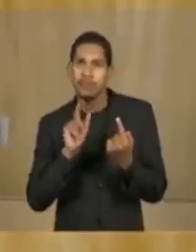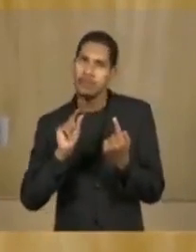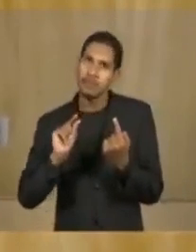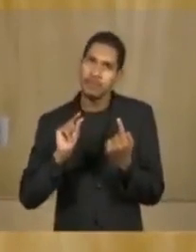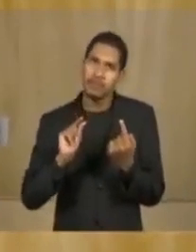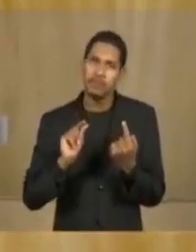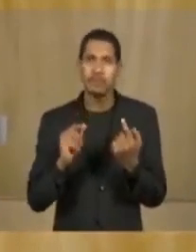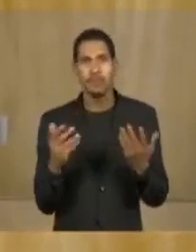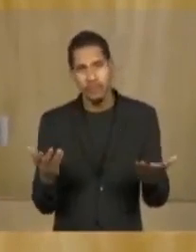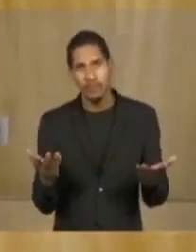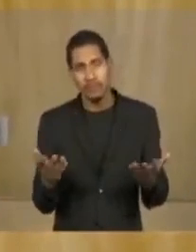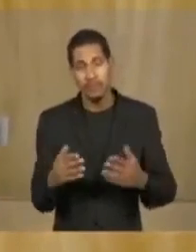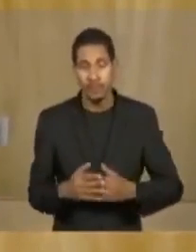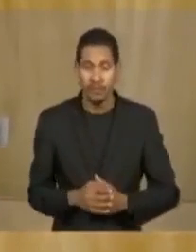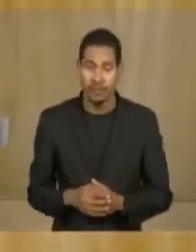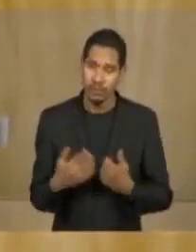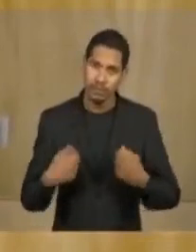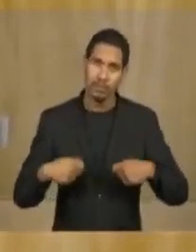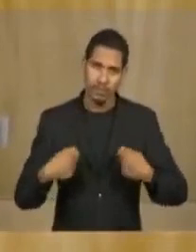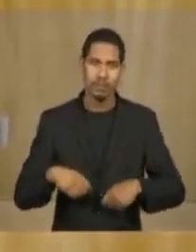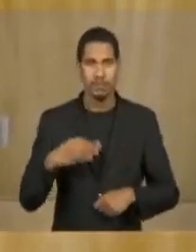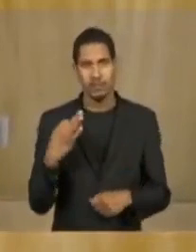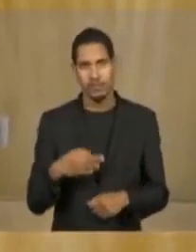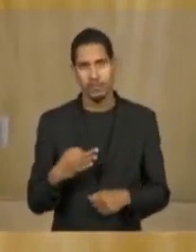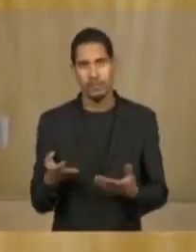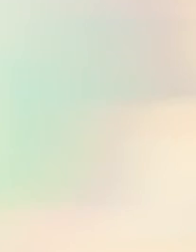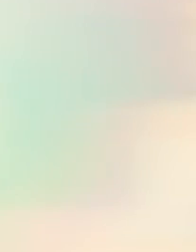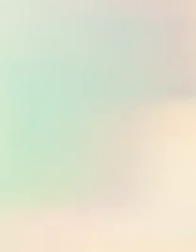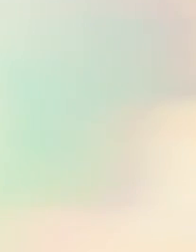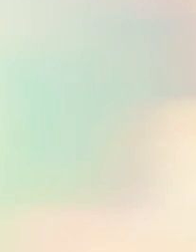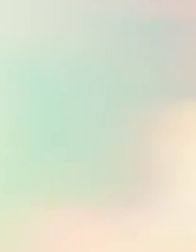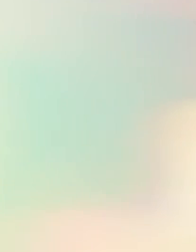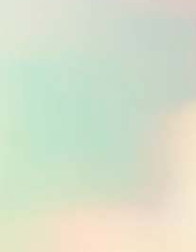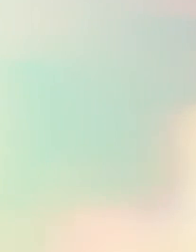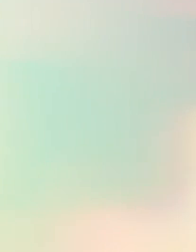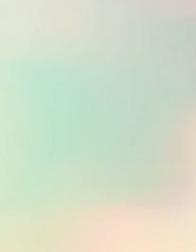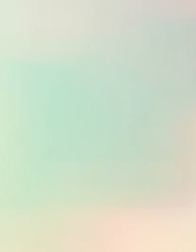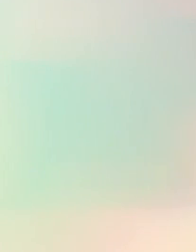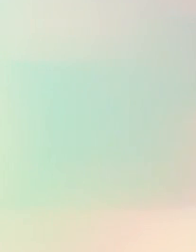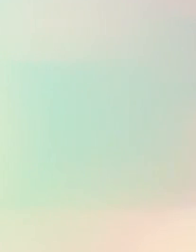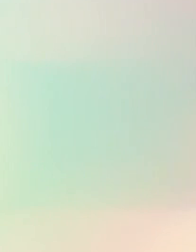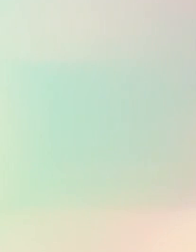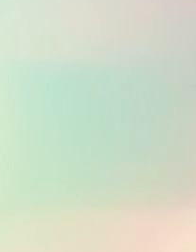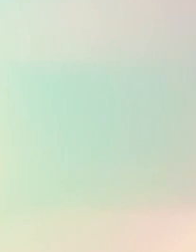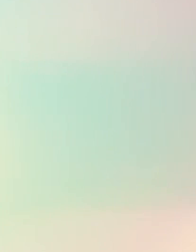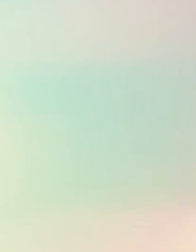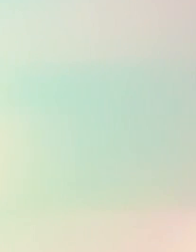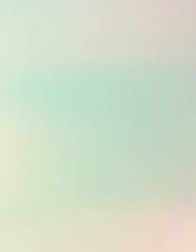exatamente do que nós precisamos agora.